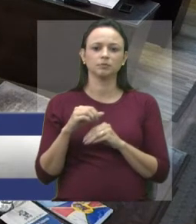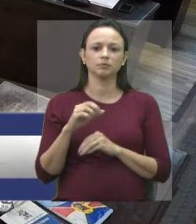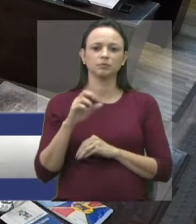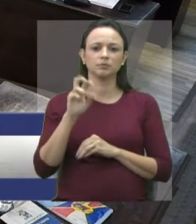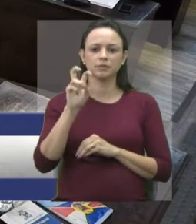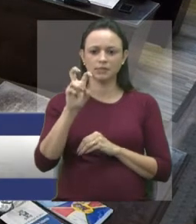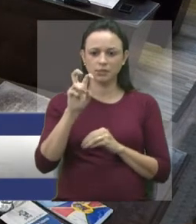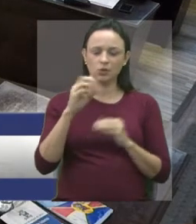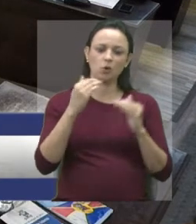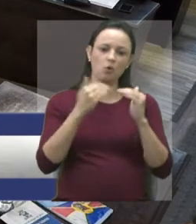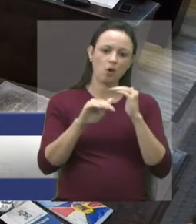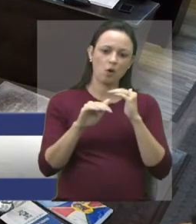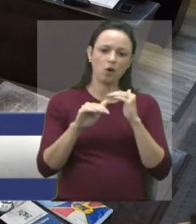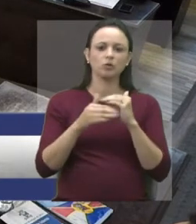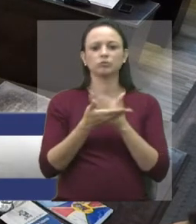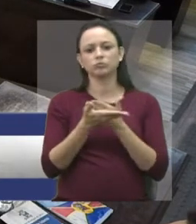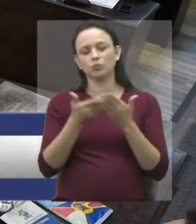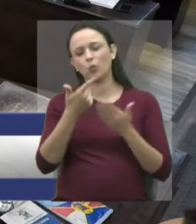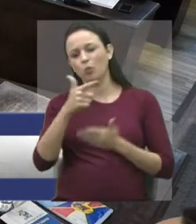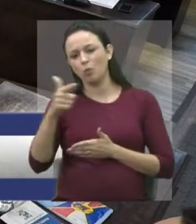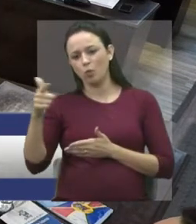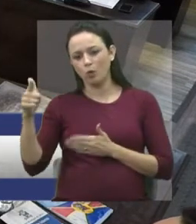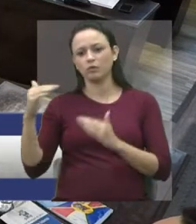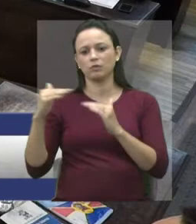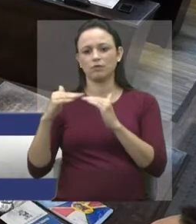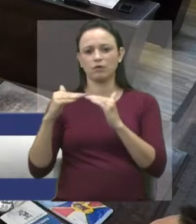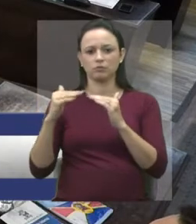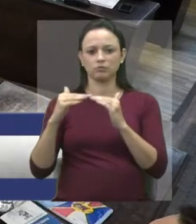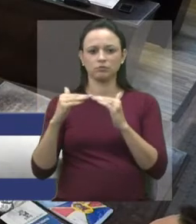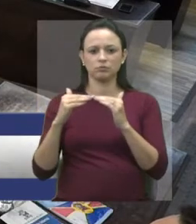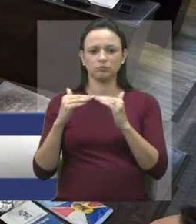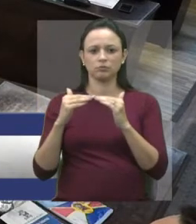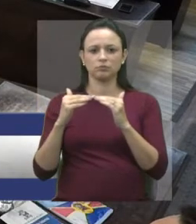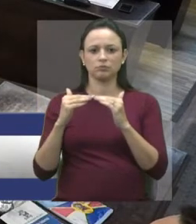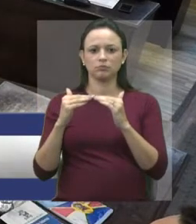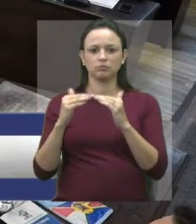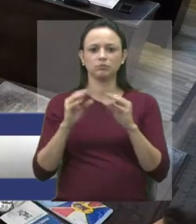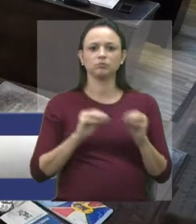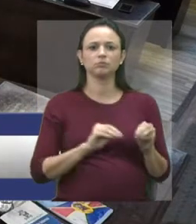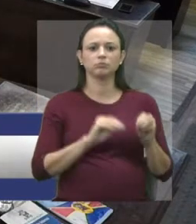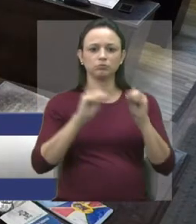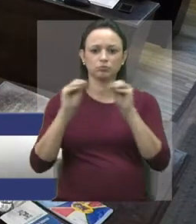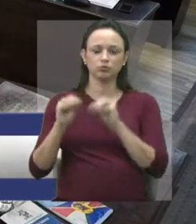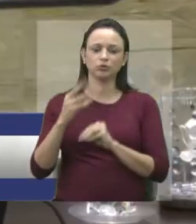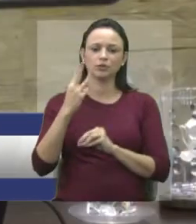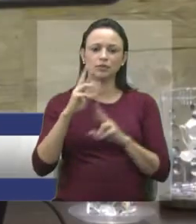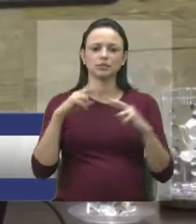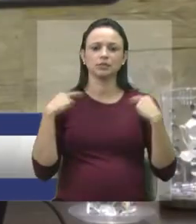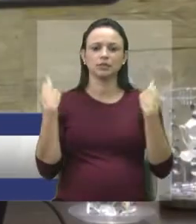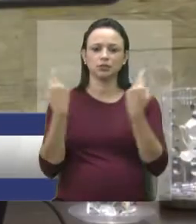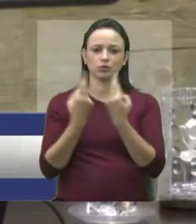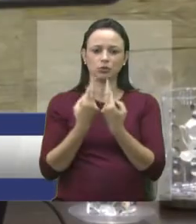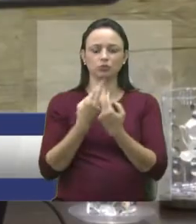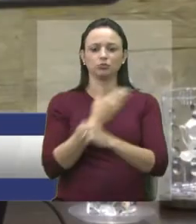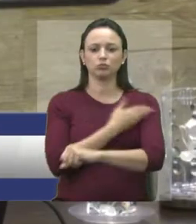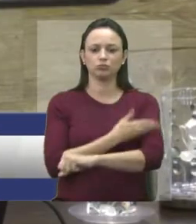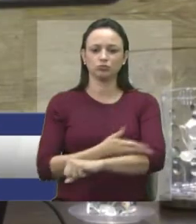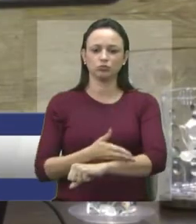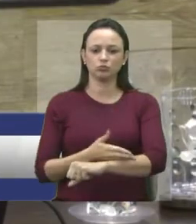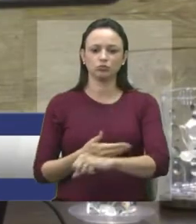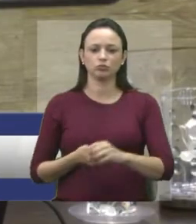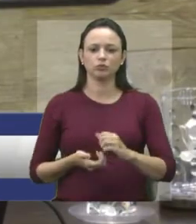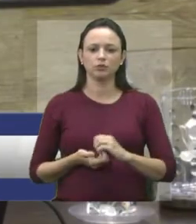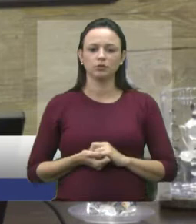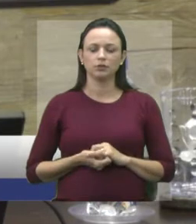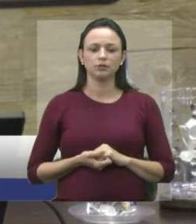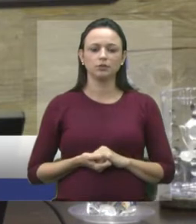demais vereadores a favor. Está, então, o projeto adiado por 3 sessões ordinárias.